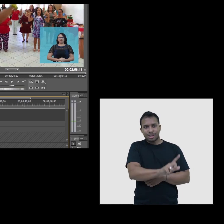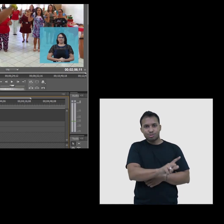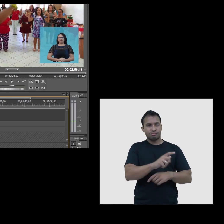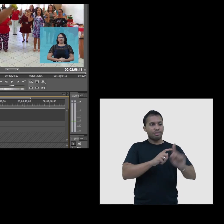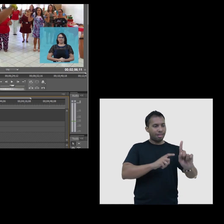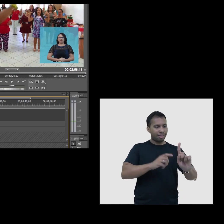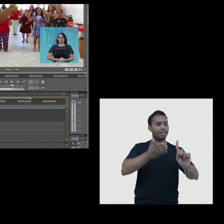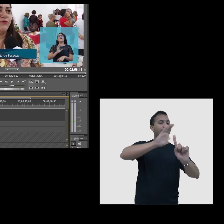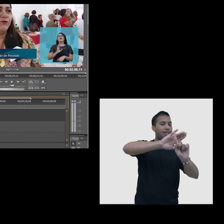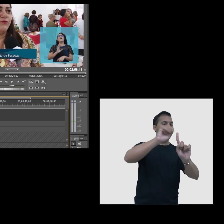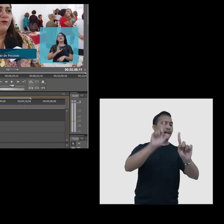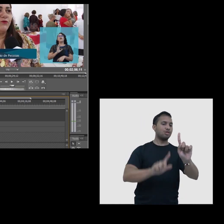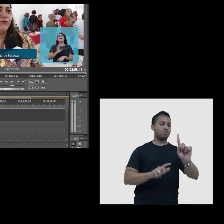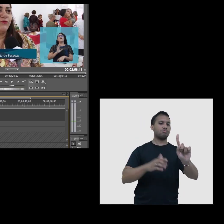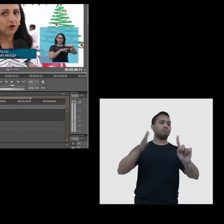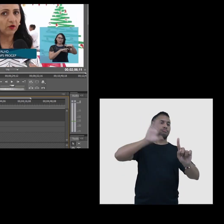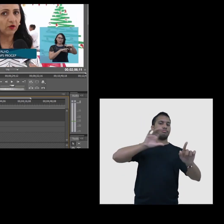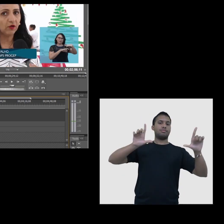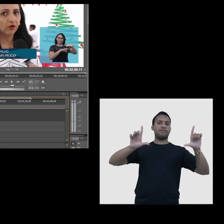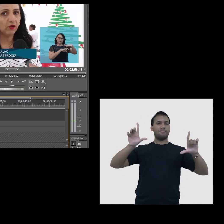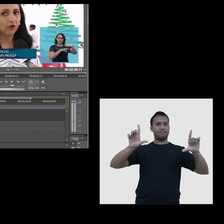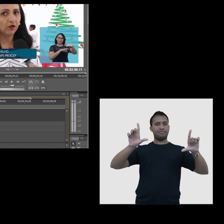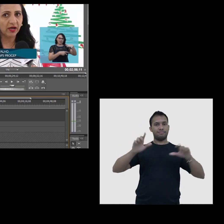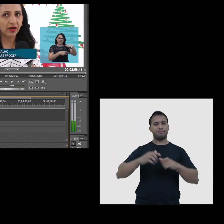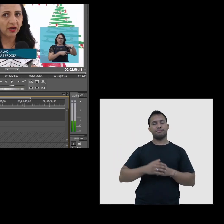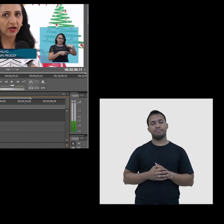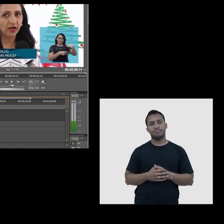também está ali, presente, né?